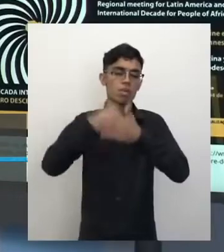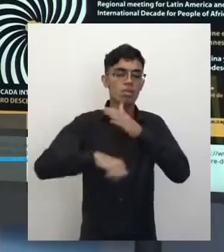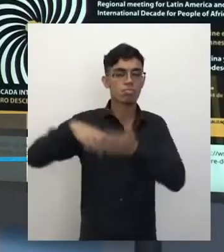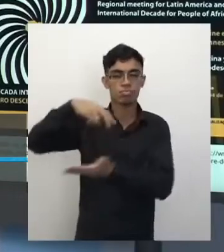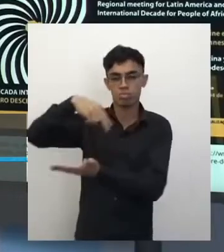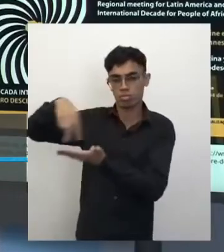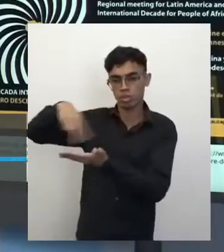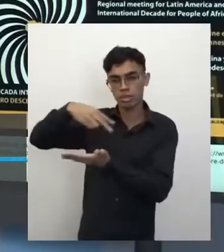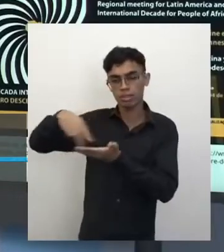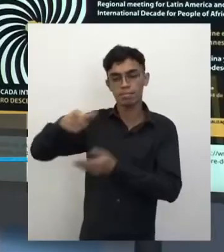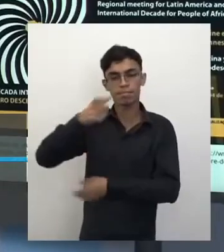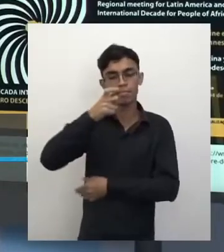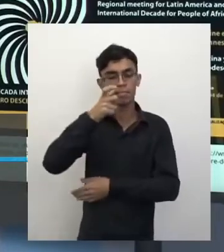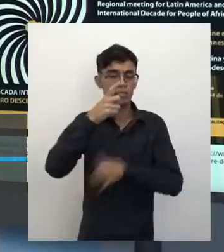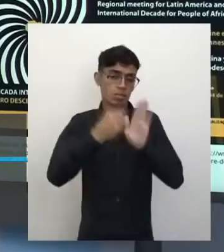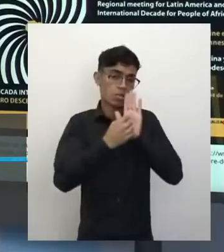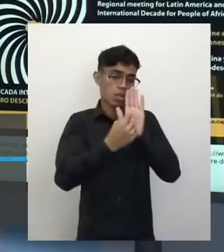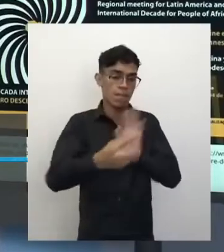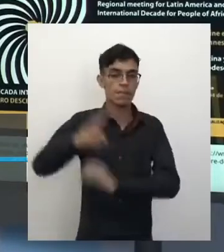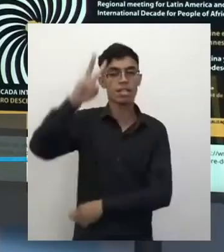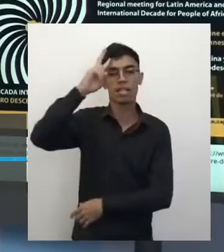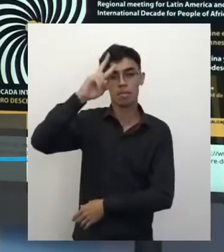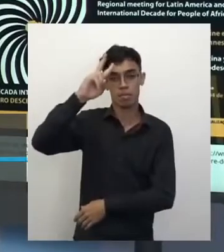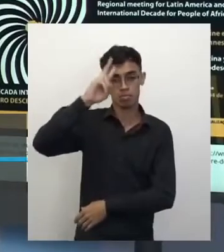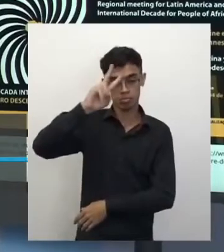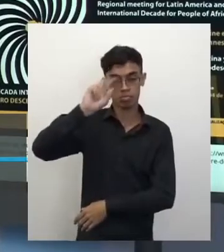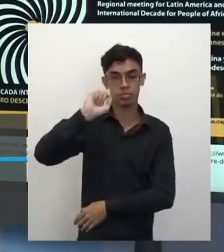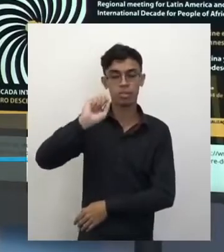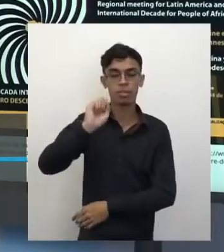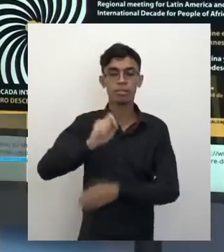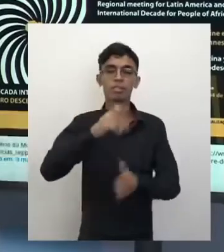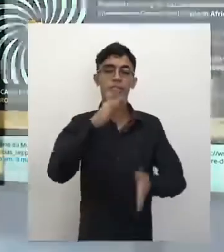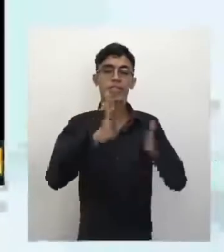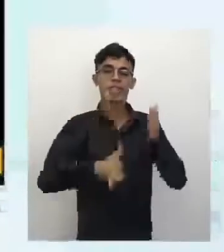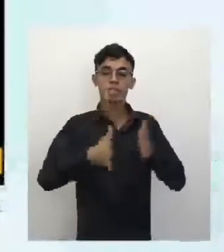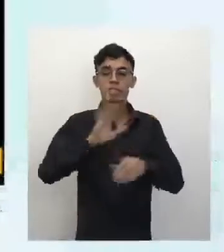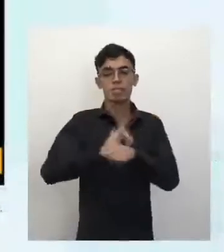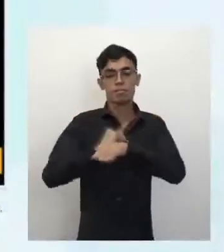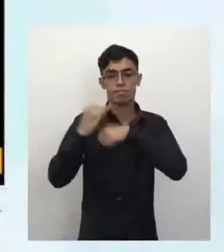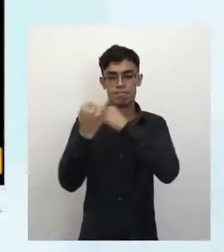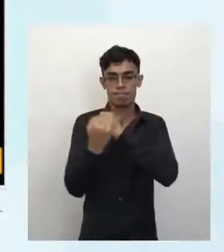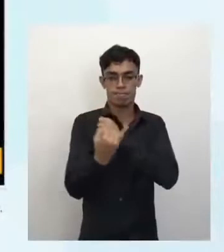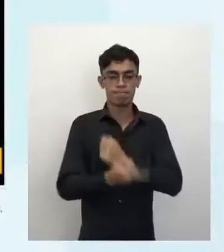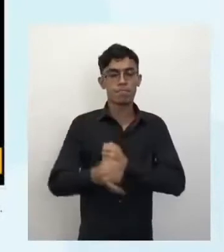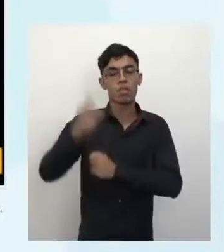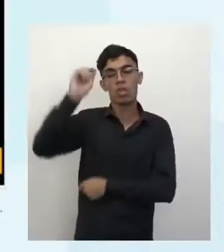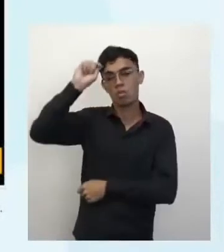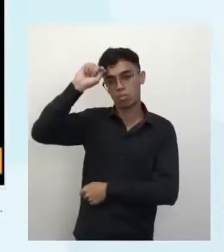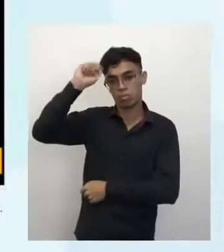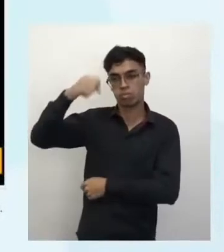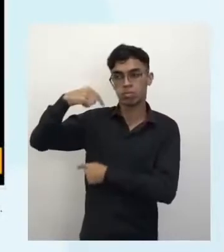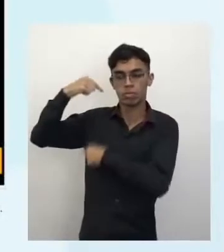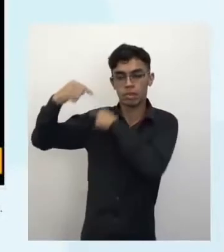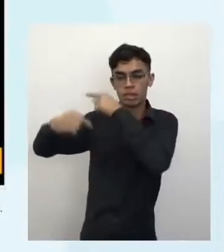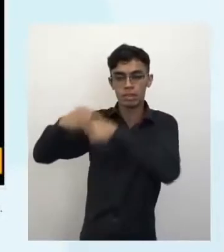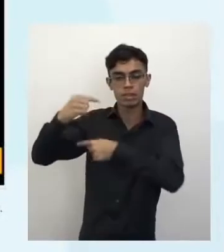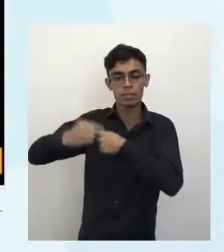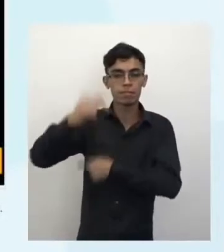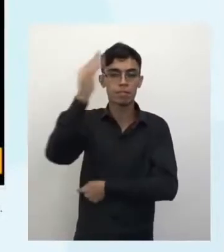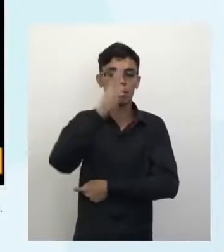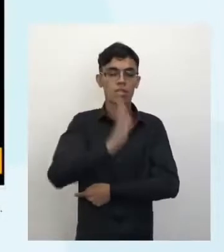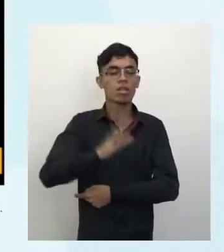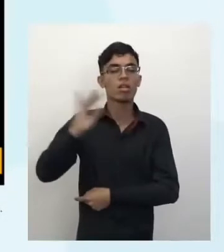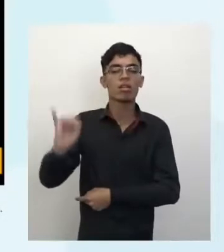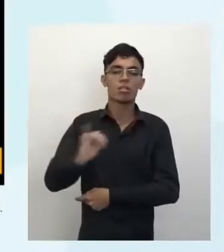dança. E é interessante que trata isso. E lembrando que nós estamos aí na década internacional afrodescendente, Por isso que